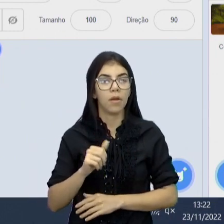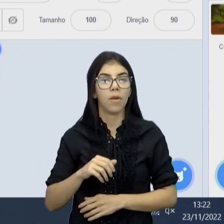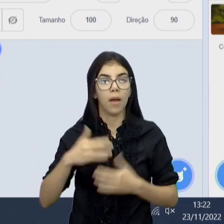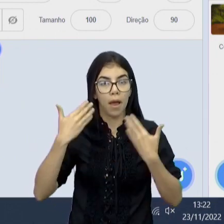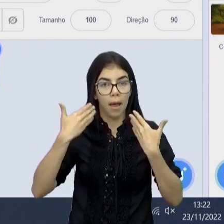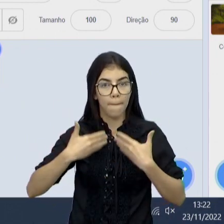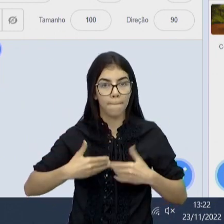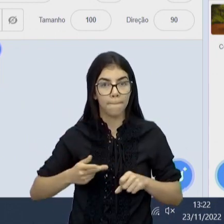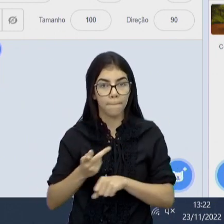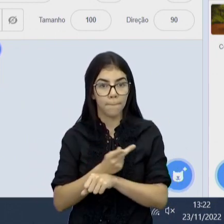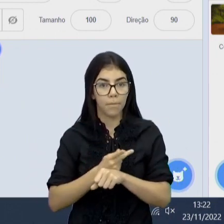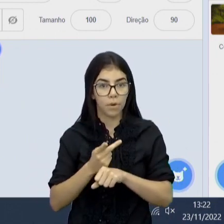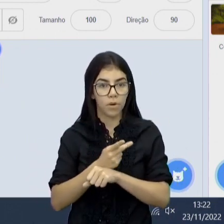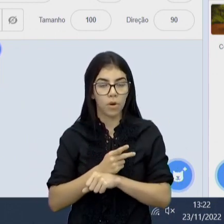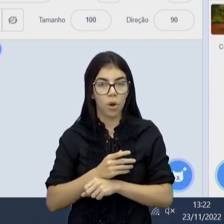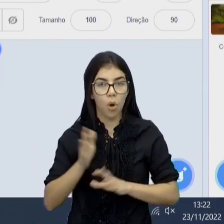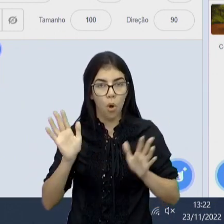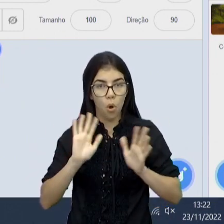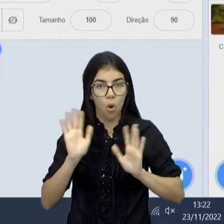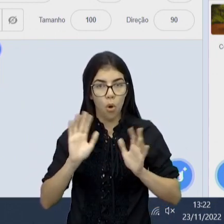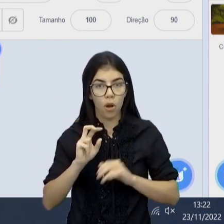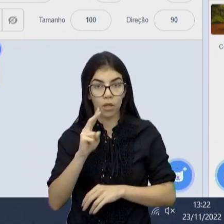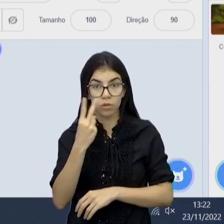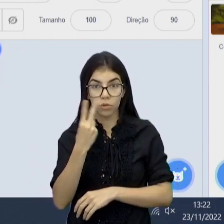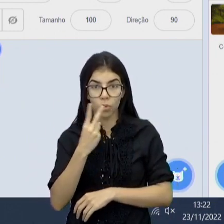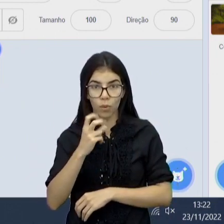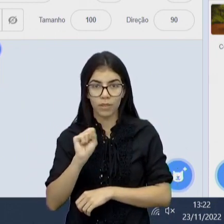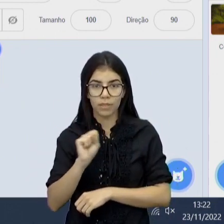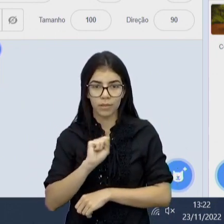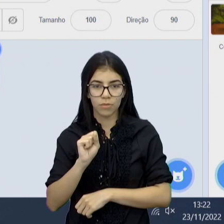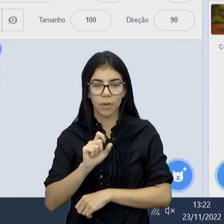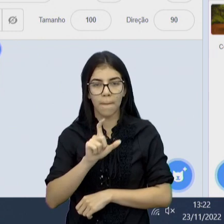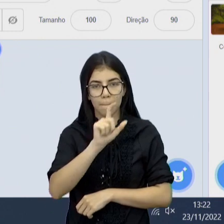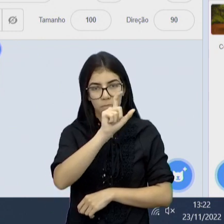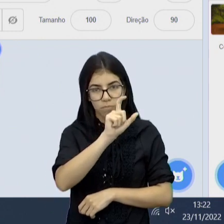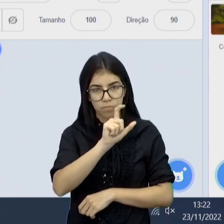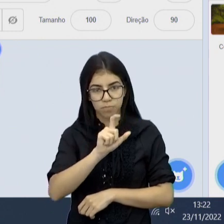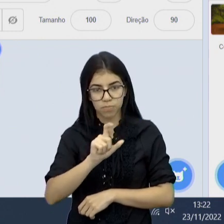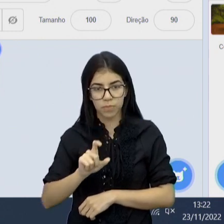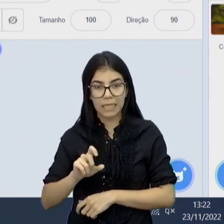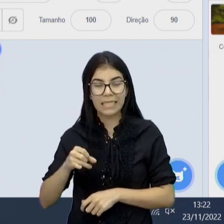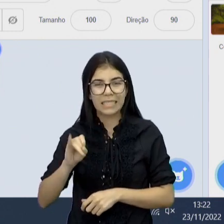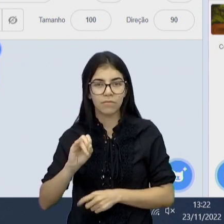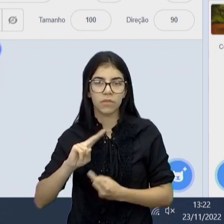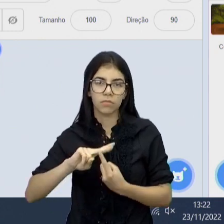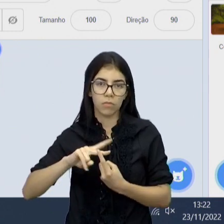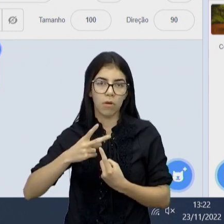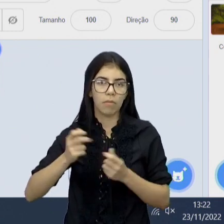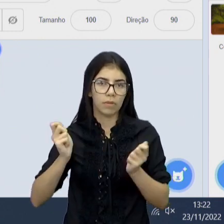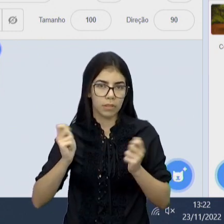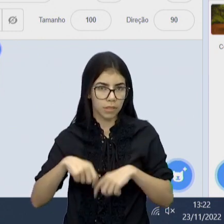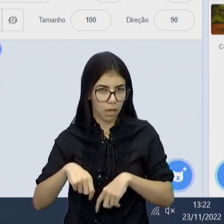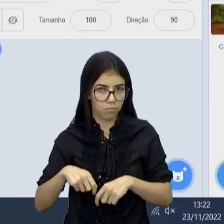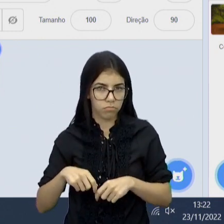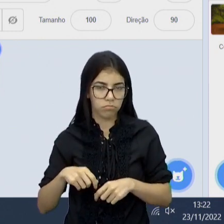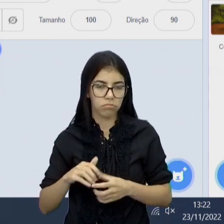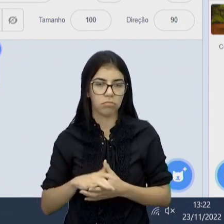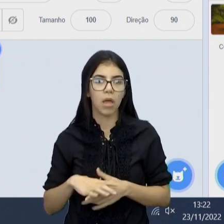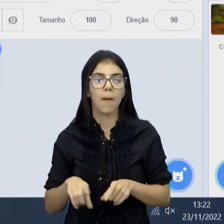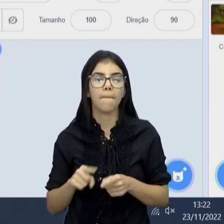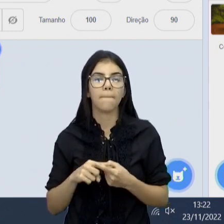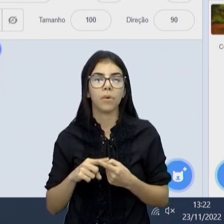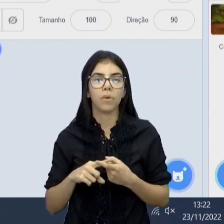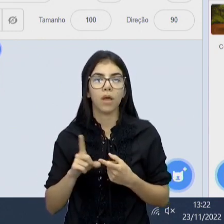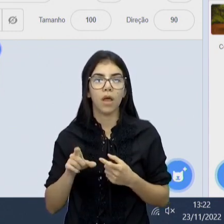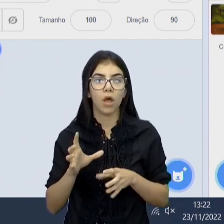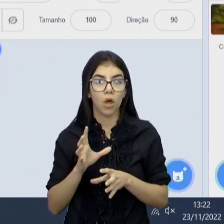ok. E procura o diga olá por 2 segundos. Achei. Isso, Arrasta. puxa. Se você quiser duplicar esse, você também pode duplicar. Porque a gente tem aqui